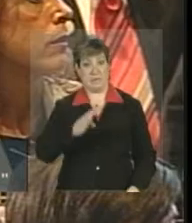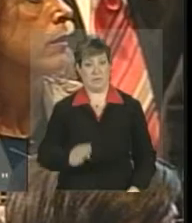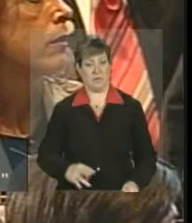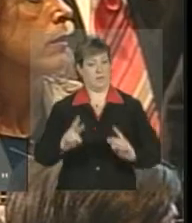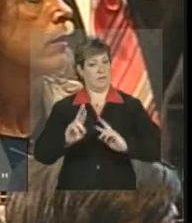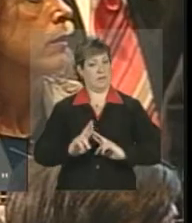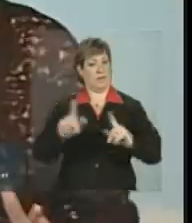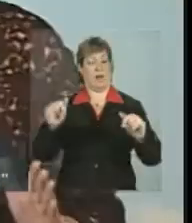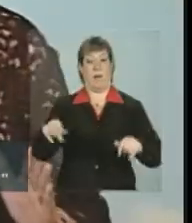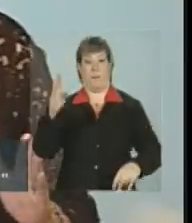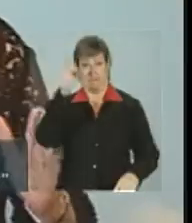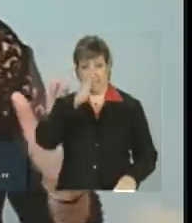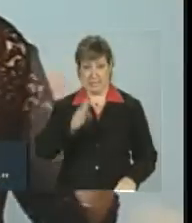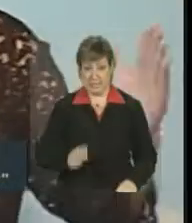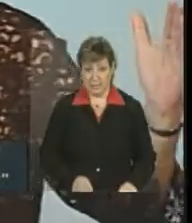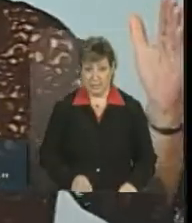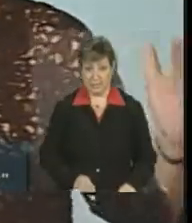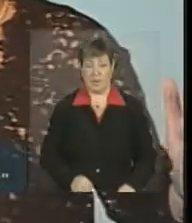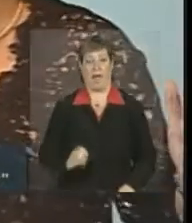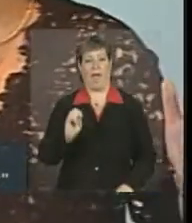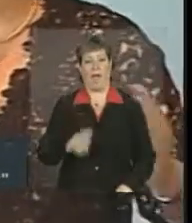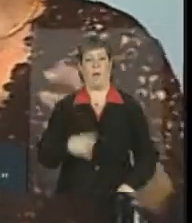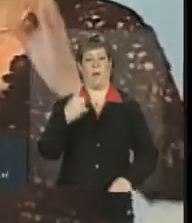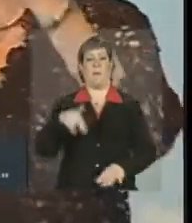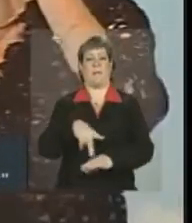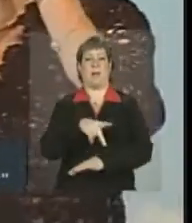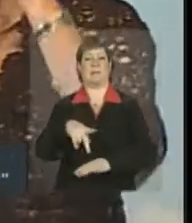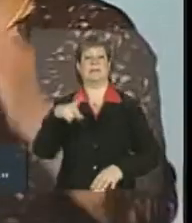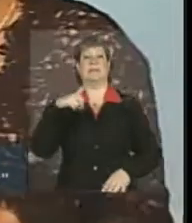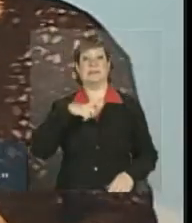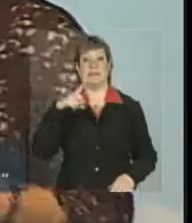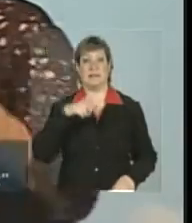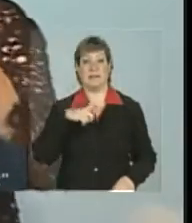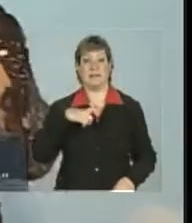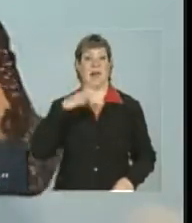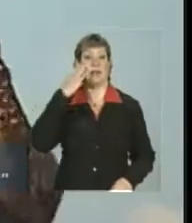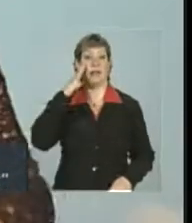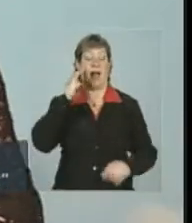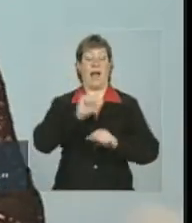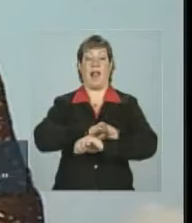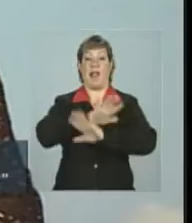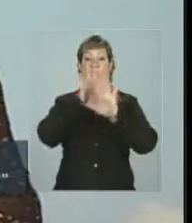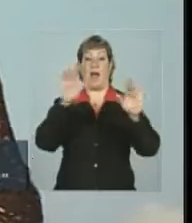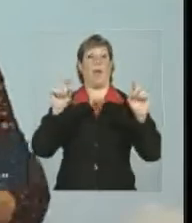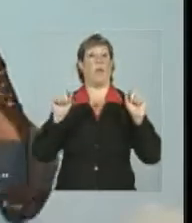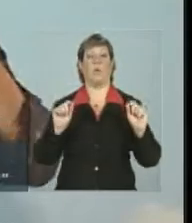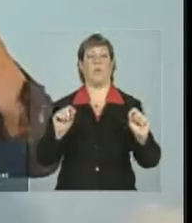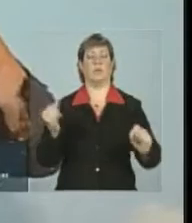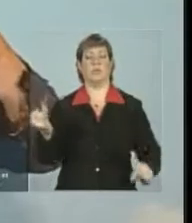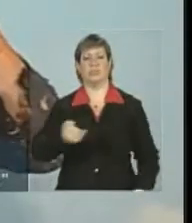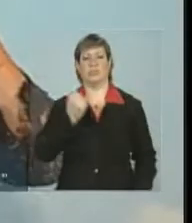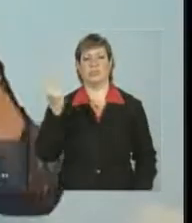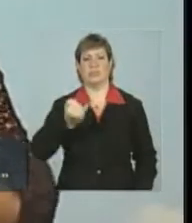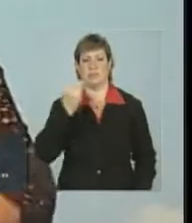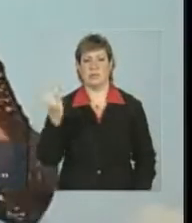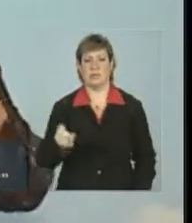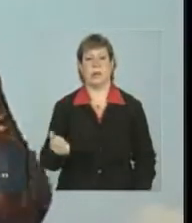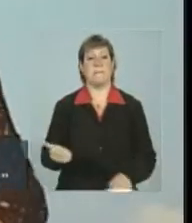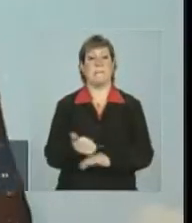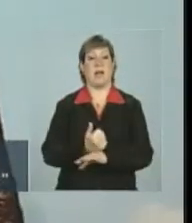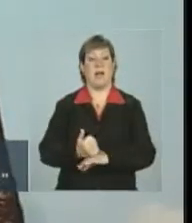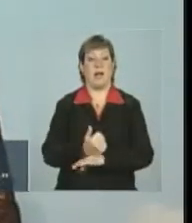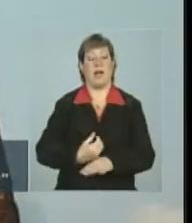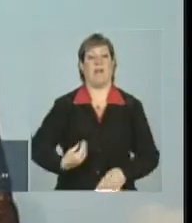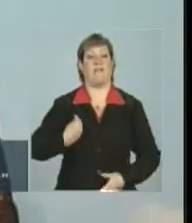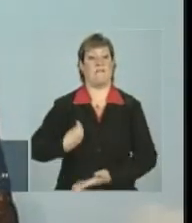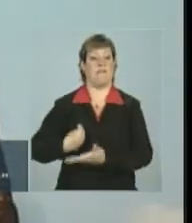O Brasil é um país que tem uma visão clara da importância da melhoria de vida